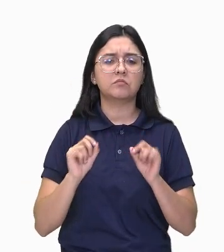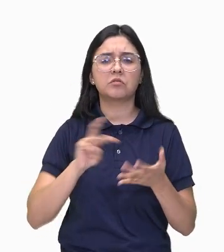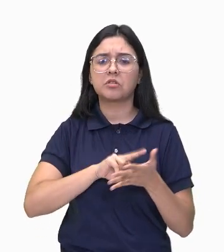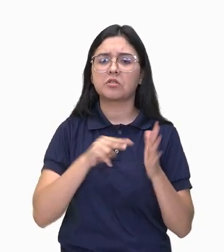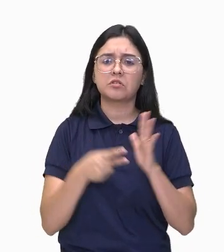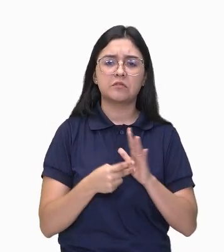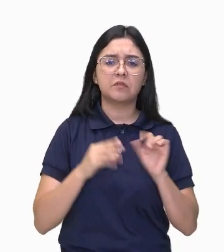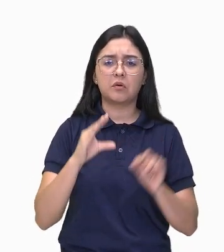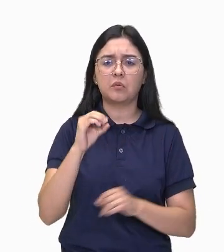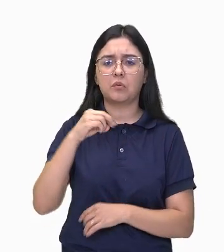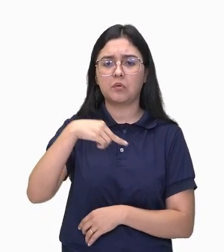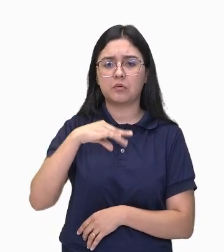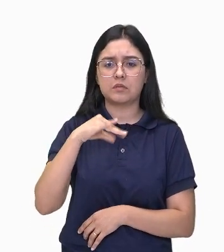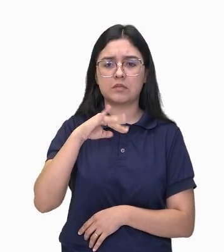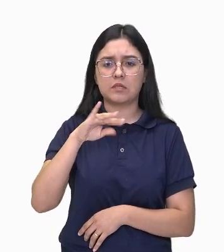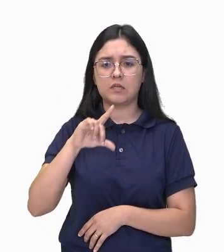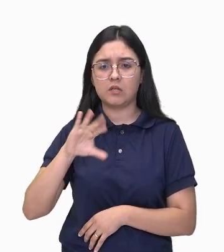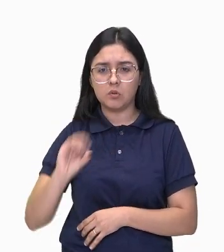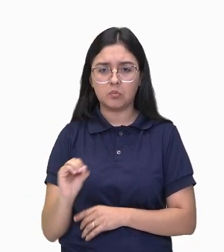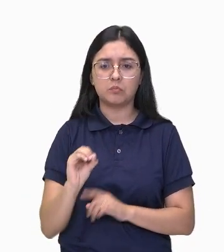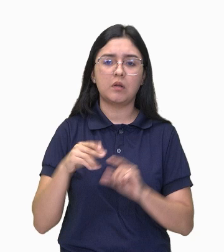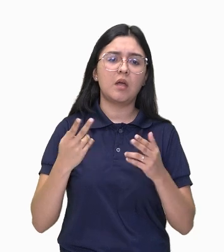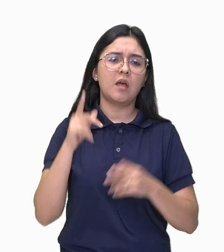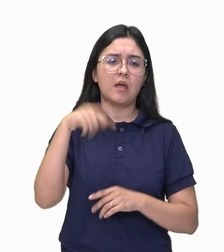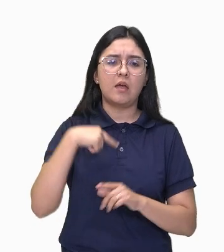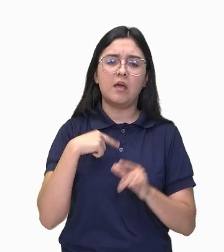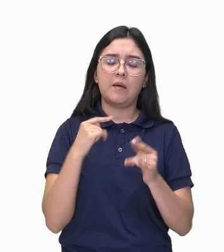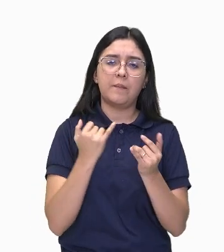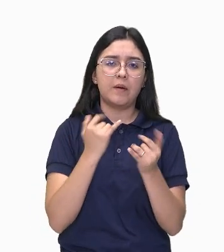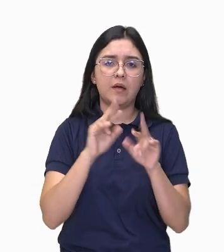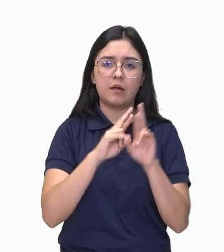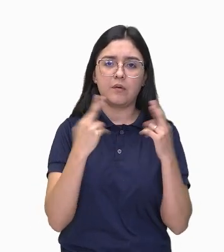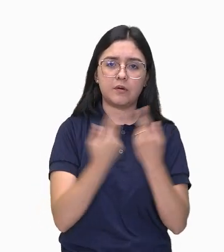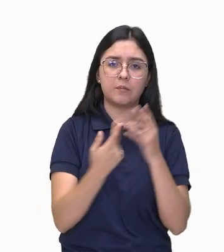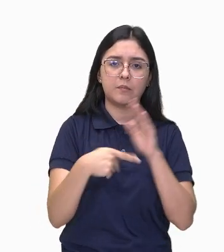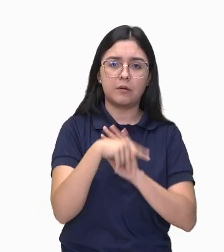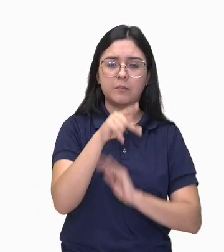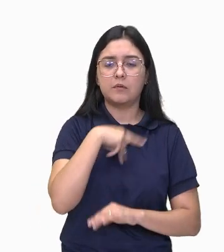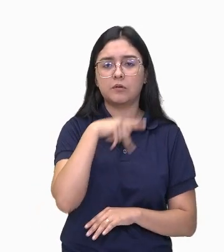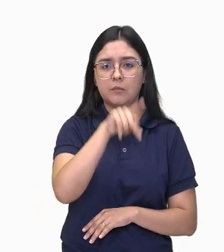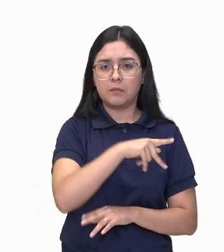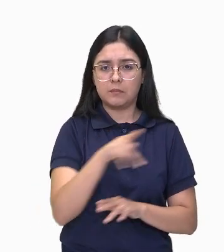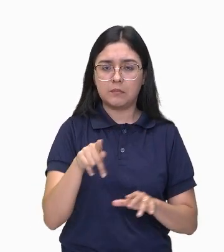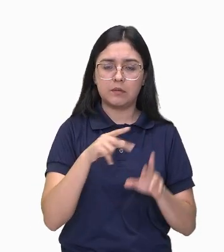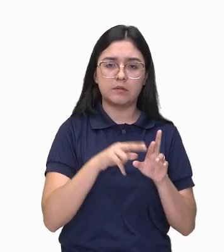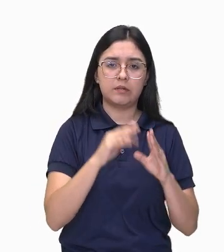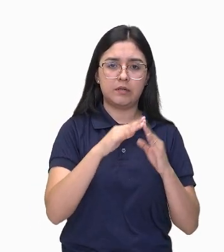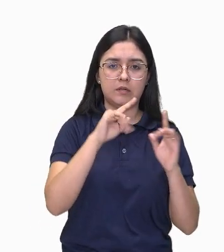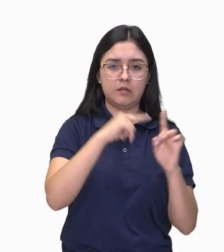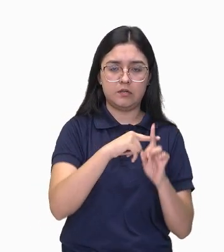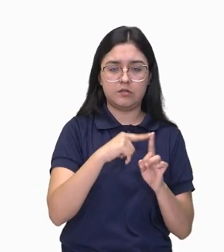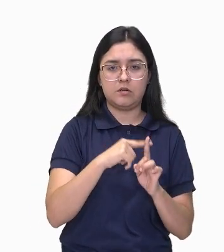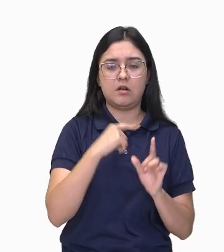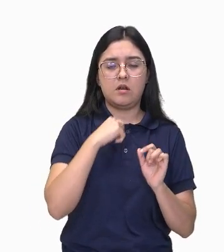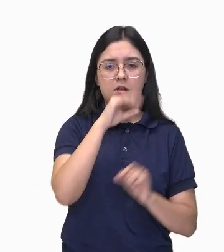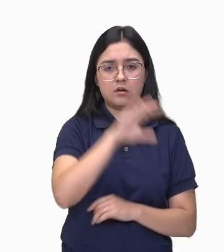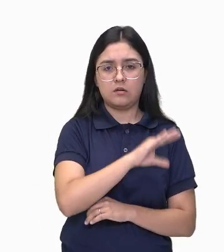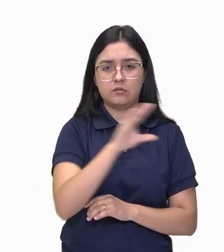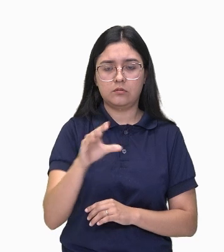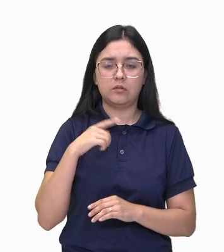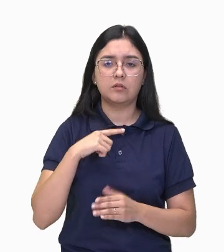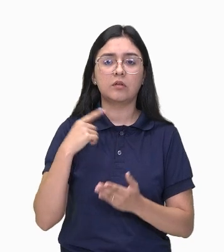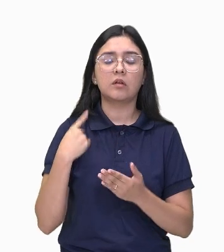um concílio? É uma reunião de bispos da Igreja Católica convocado pelo Papa quando